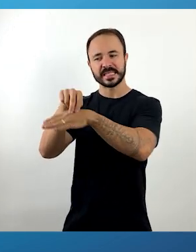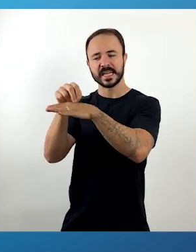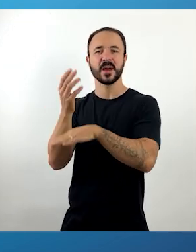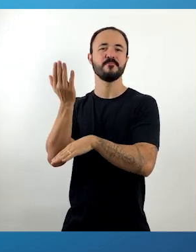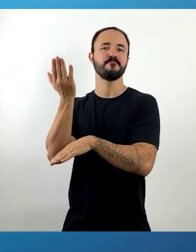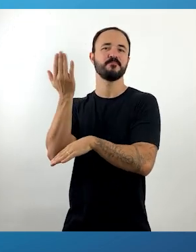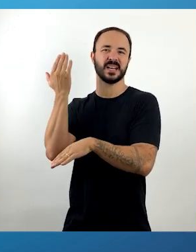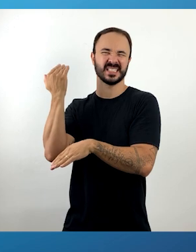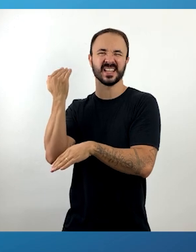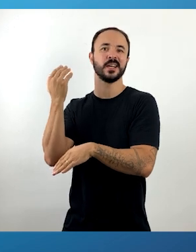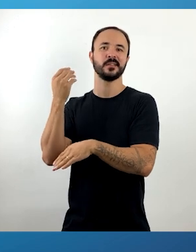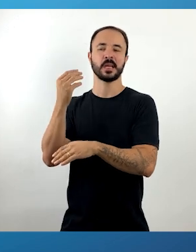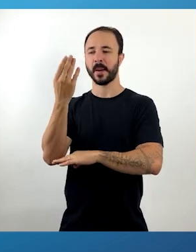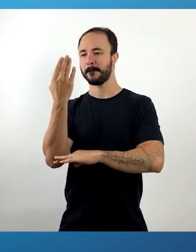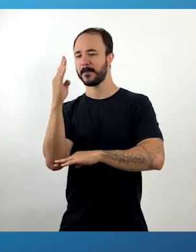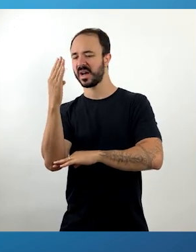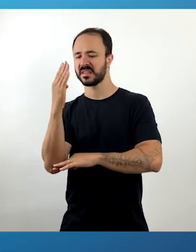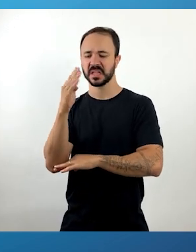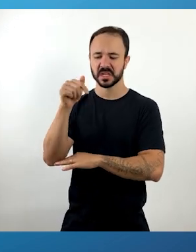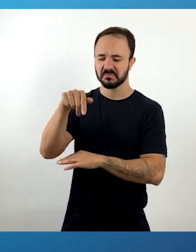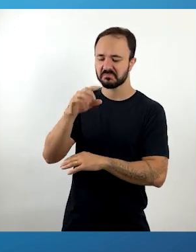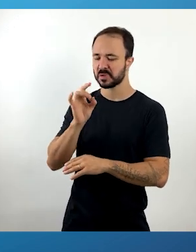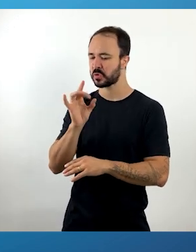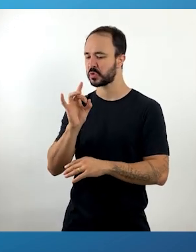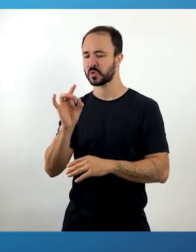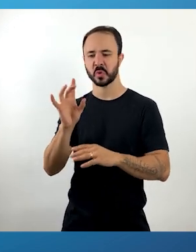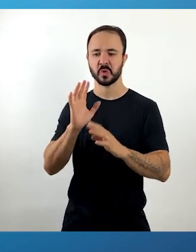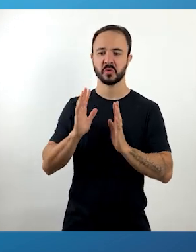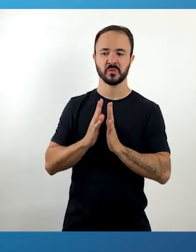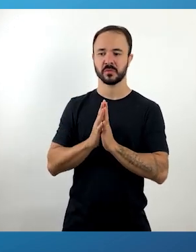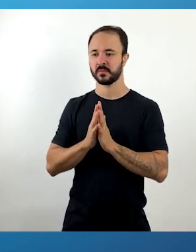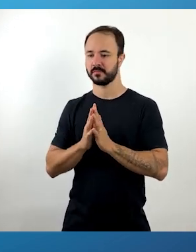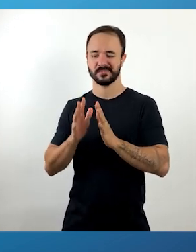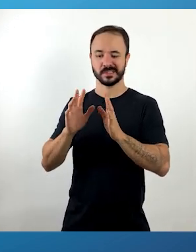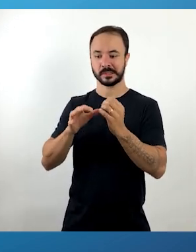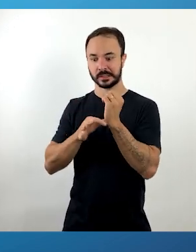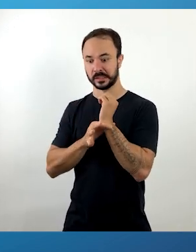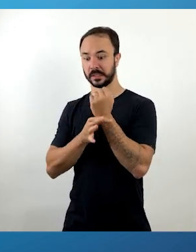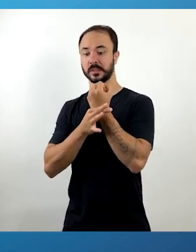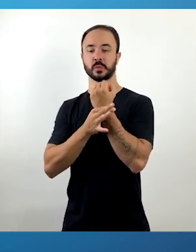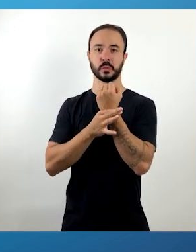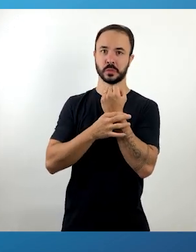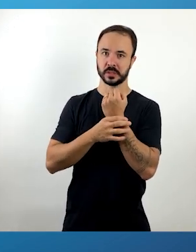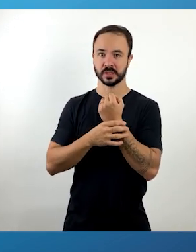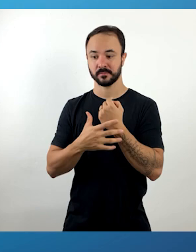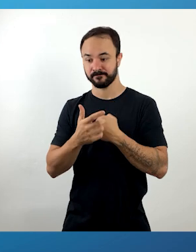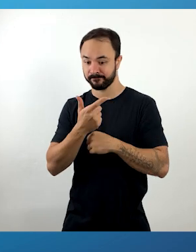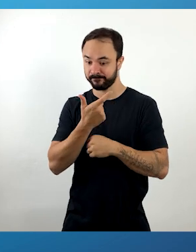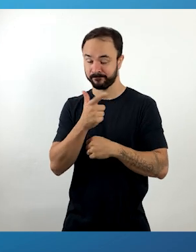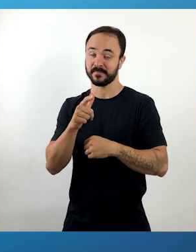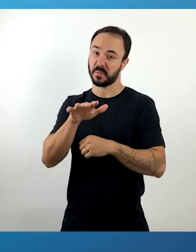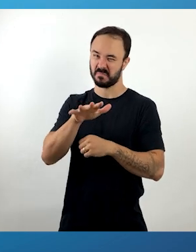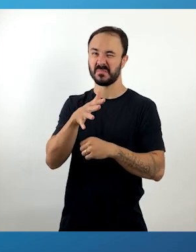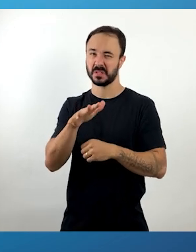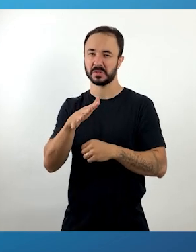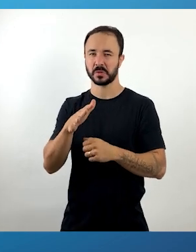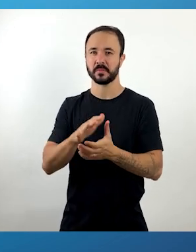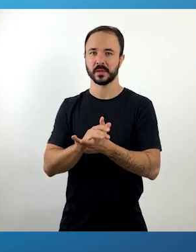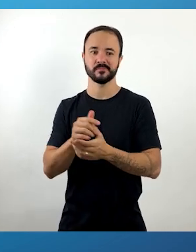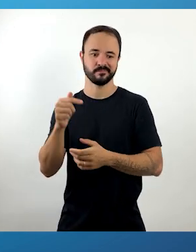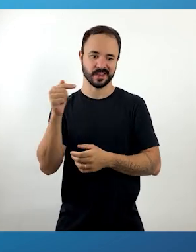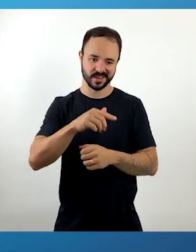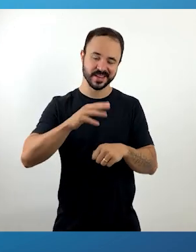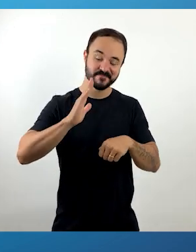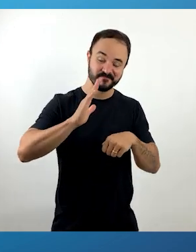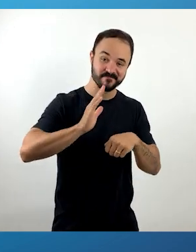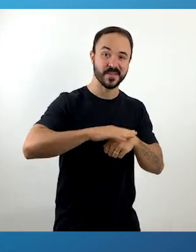material eh eh de madeira e aí aonde ele não tá não dá ali uma uma tanta uma vamos se dizer assim